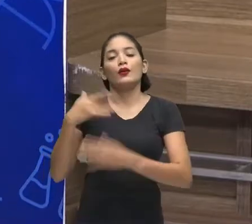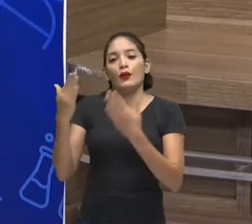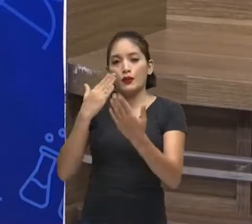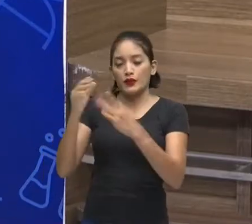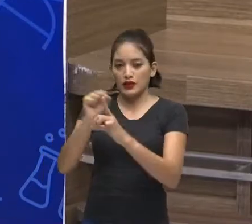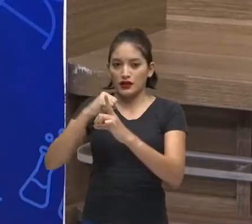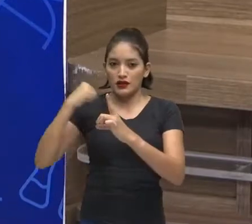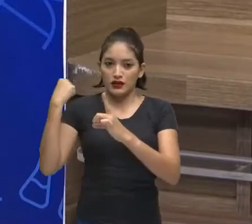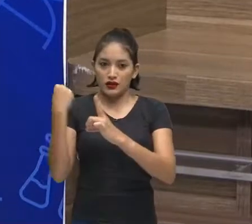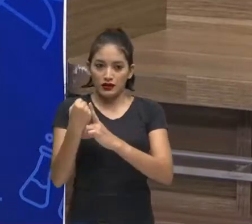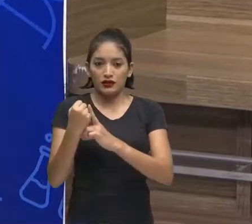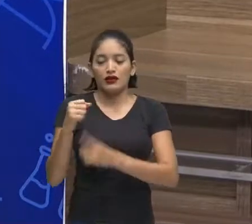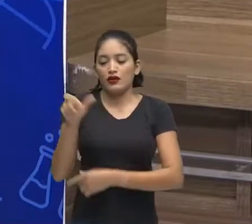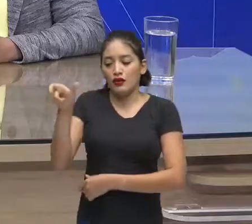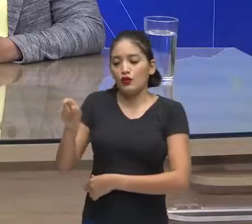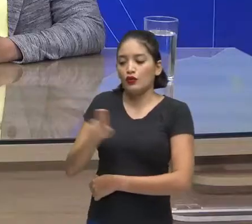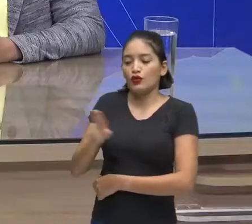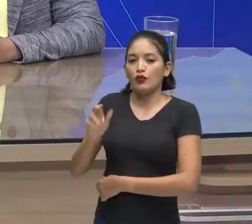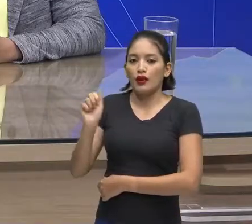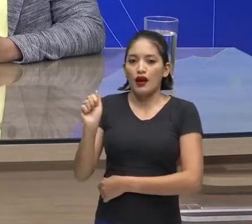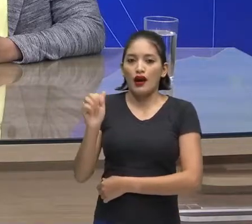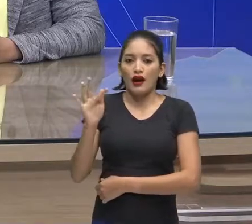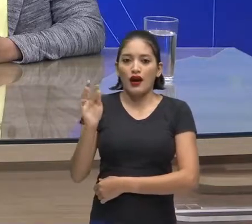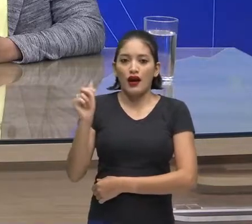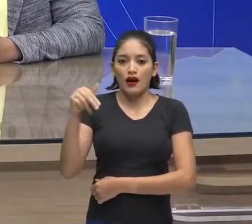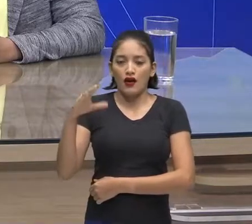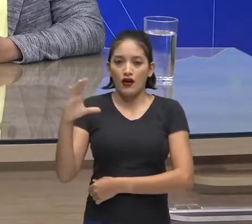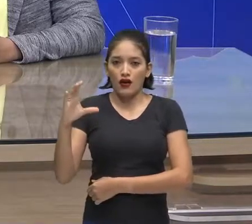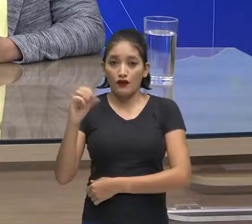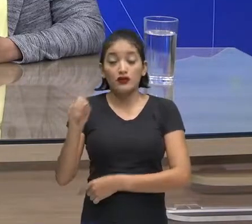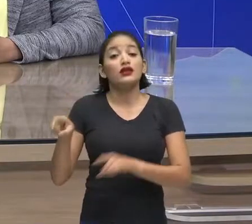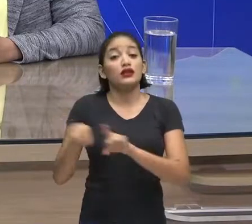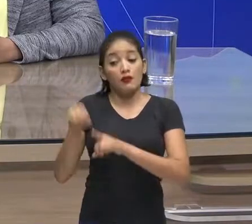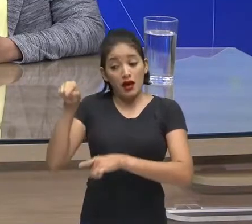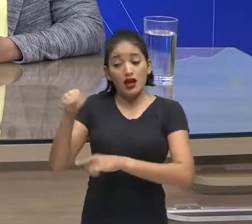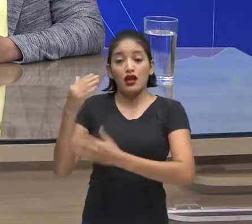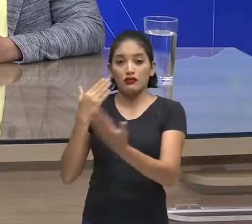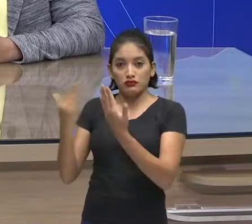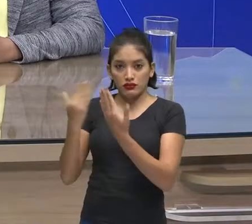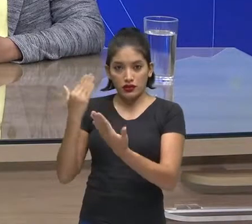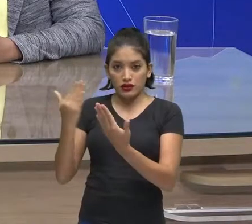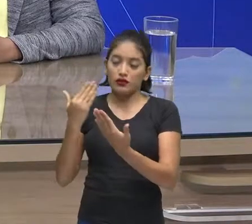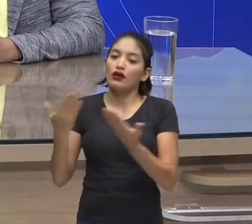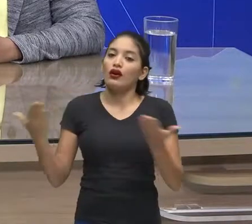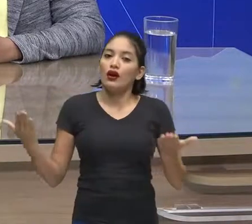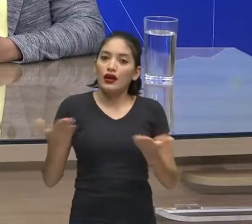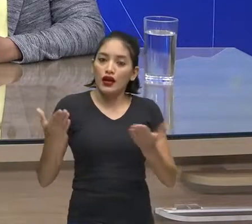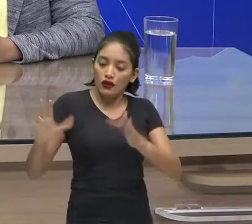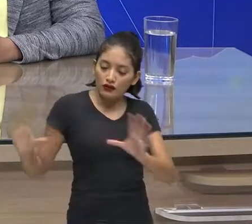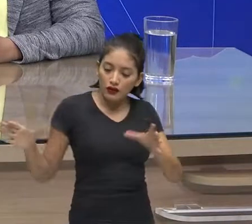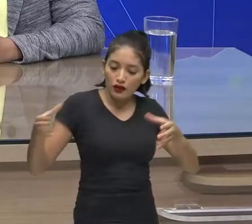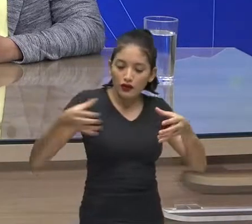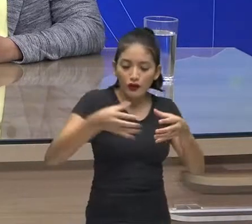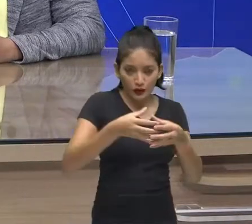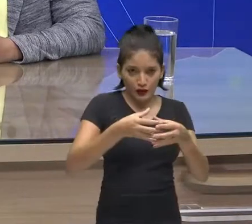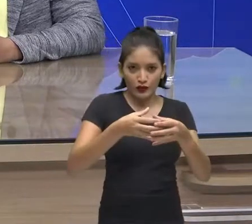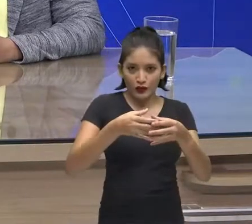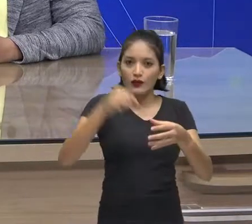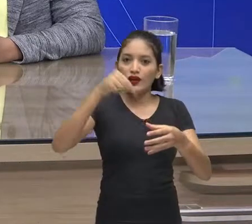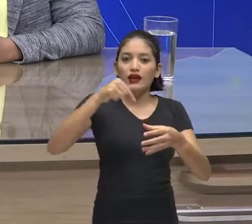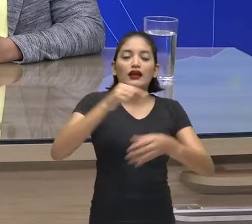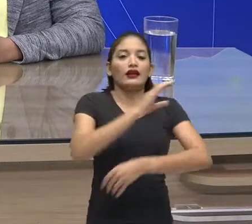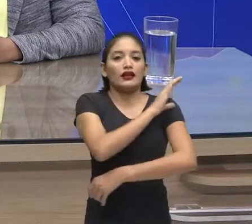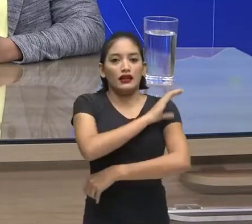o Afonso Brasil, que também é psicólogo e agora compõe a equipe da Coordenação